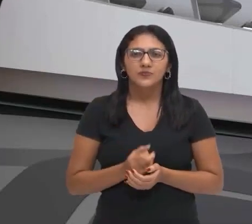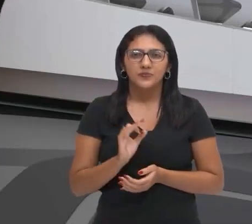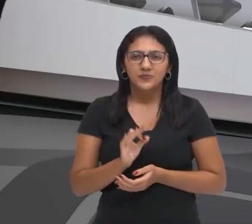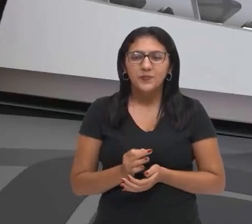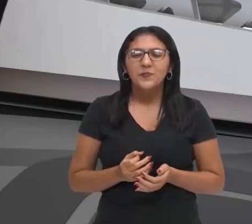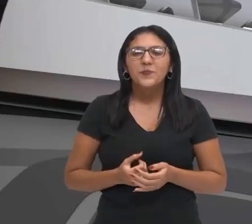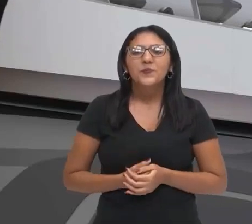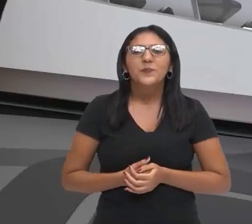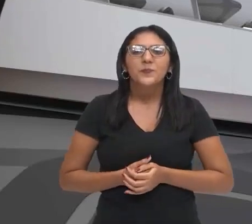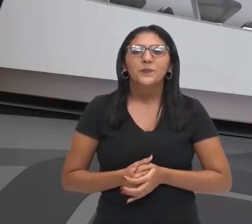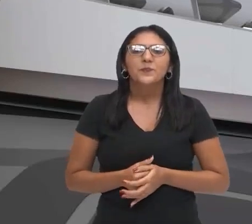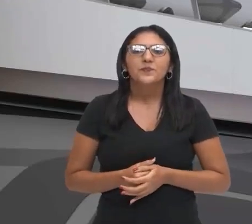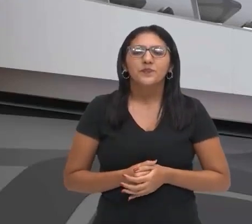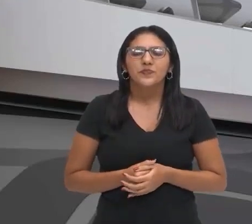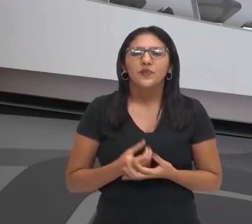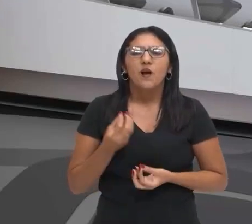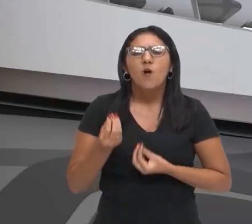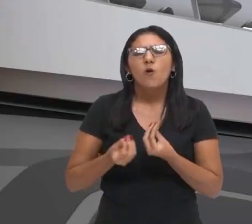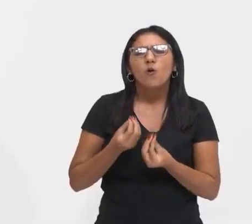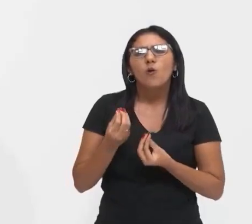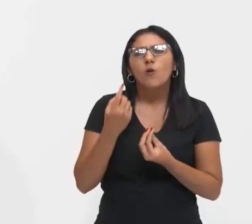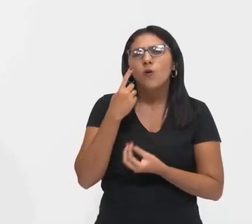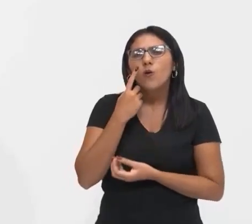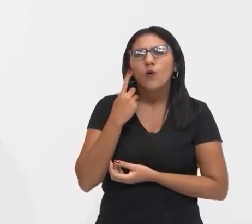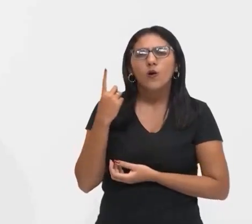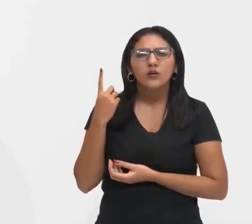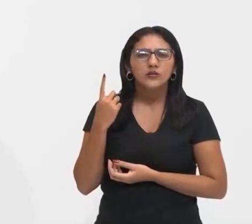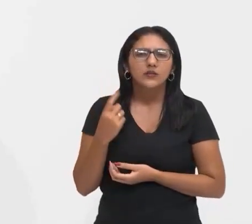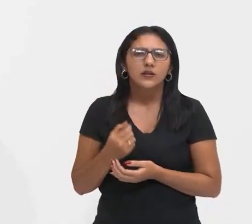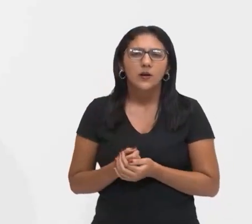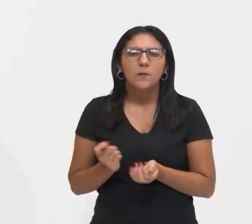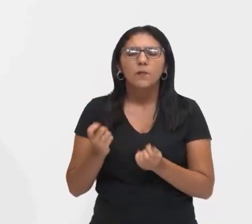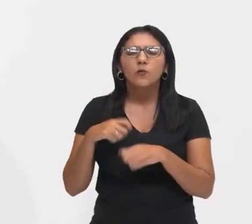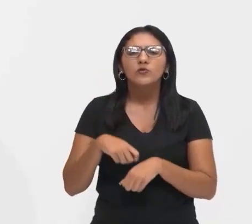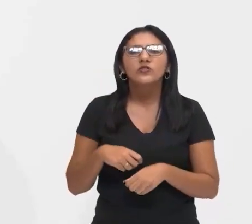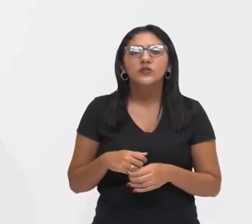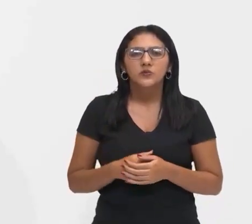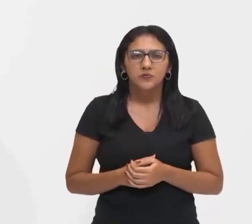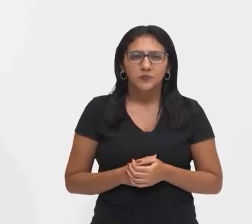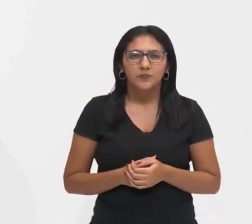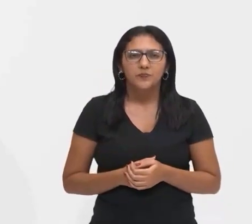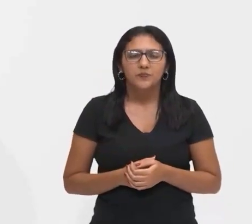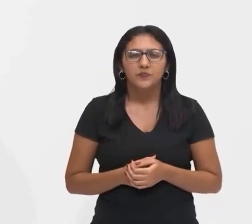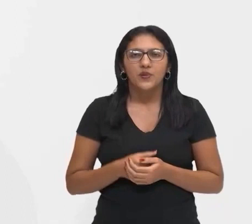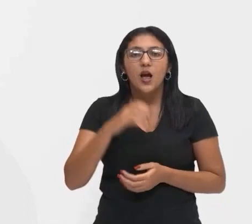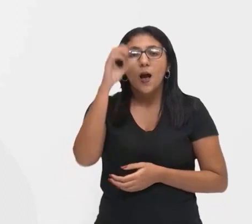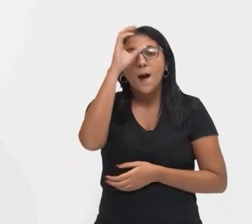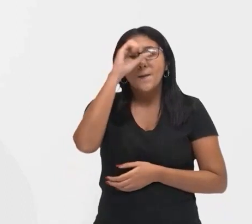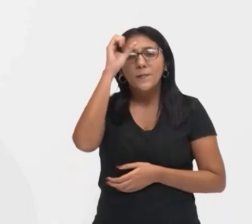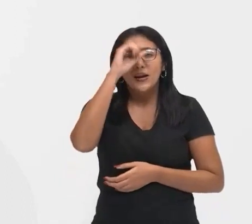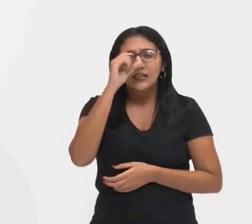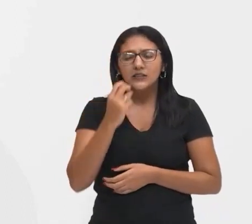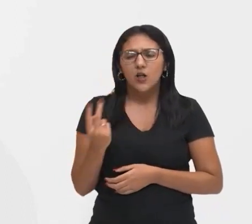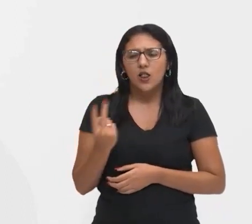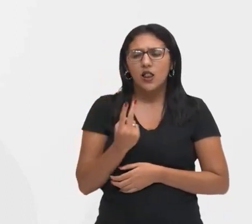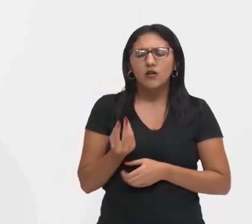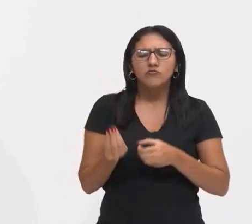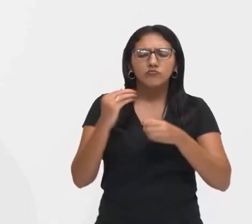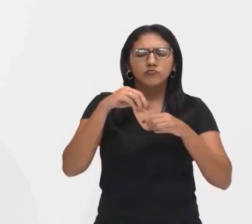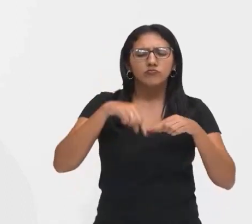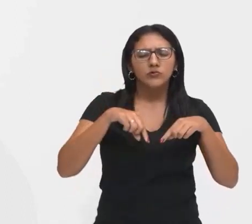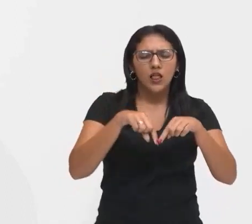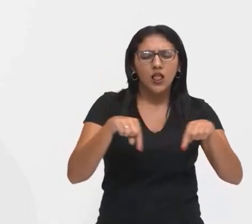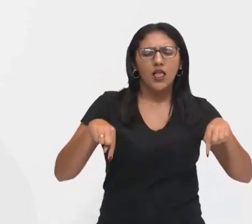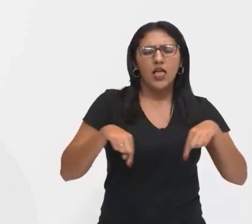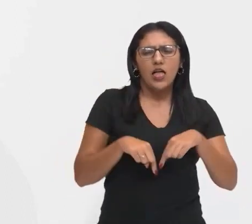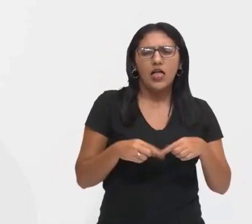certo? E aí, como essa aprendizagem, ela acontece, né? Como a aprendizagem entre pares funciona em sala